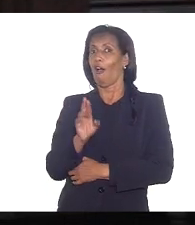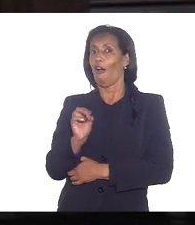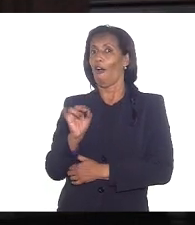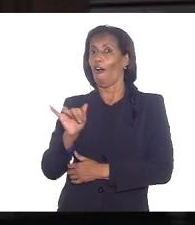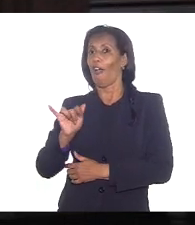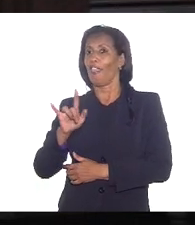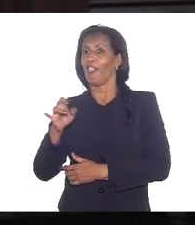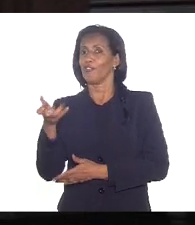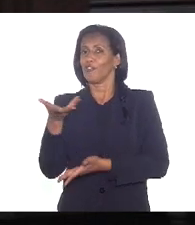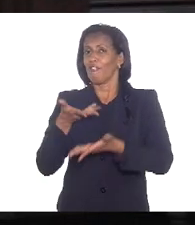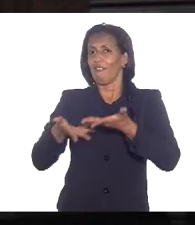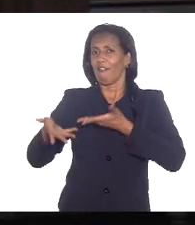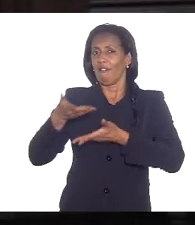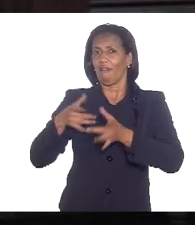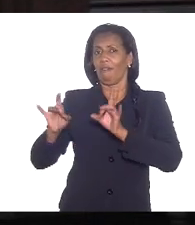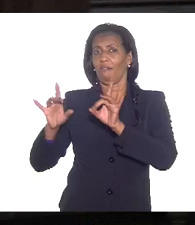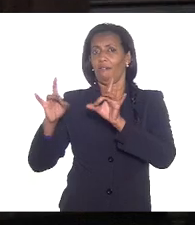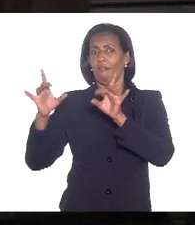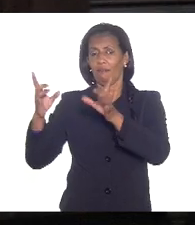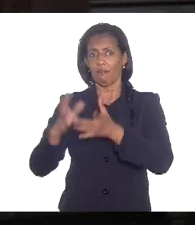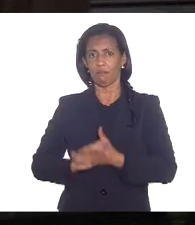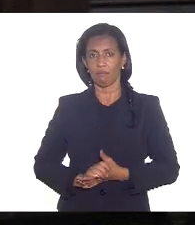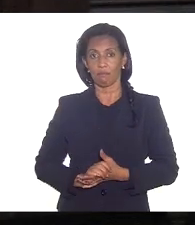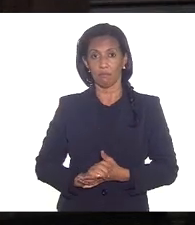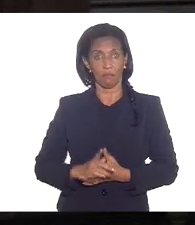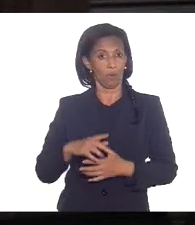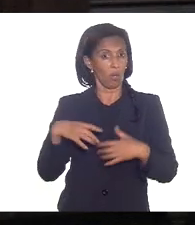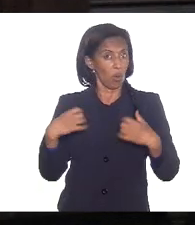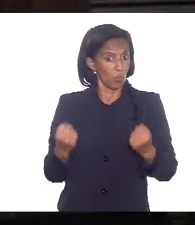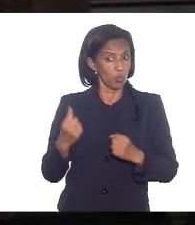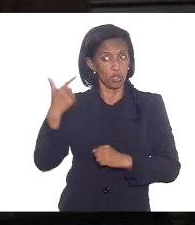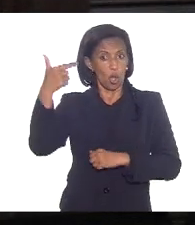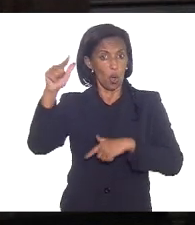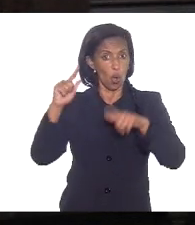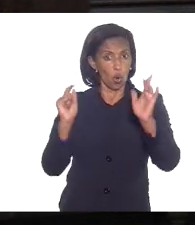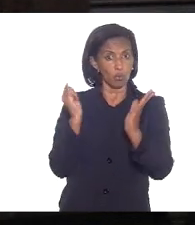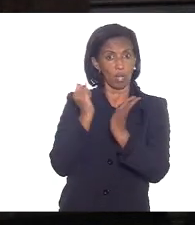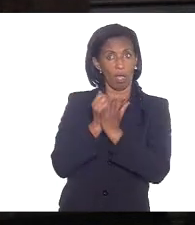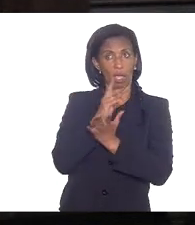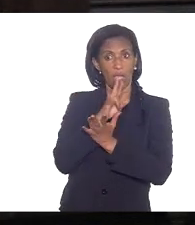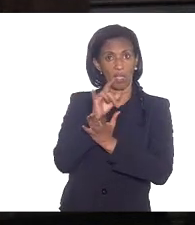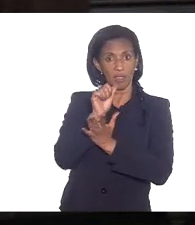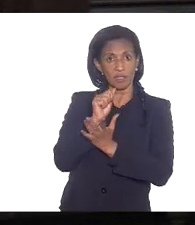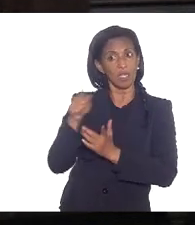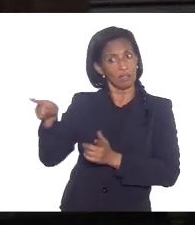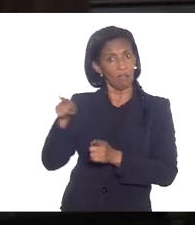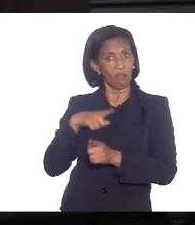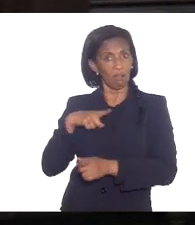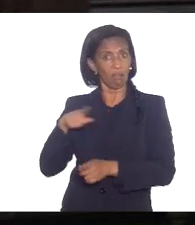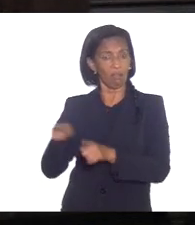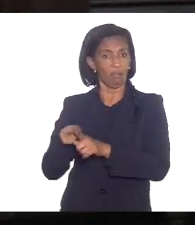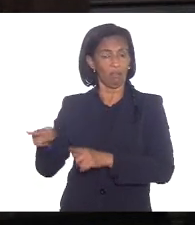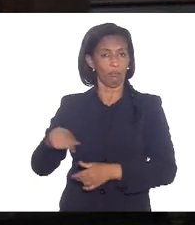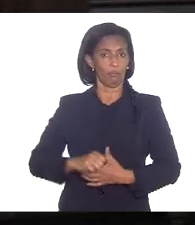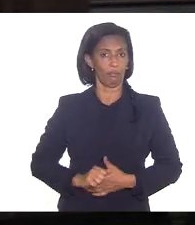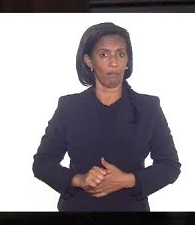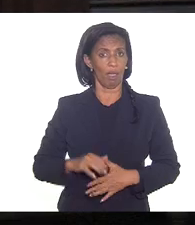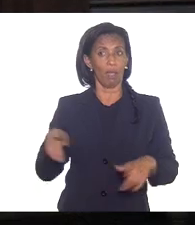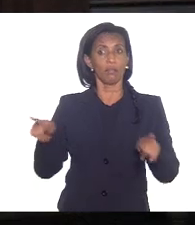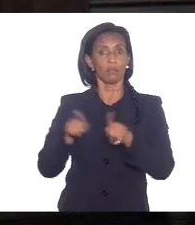participação especiais poderia ter vinculadas outras receitas que lá estão também